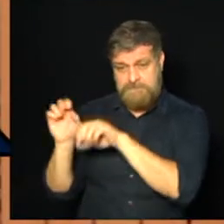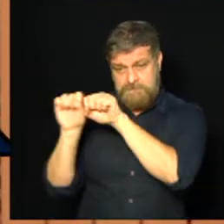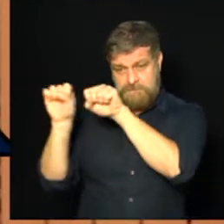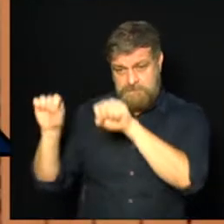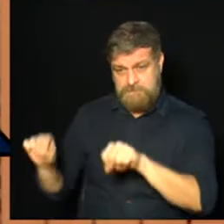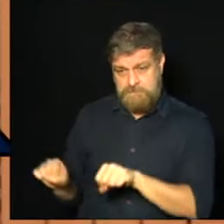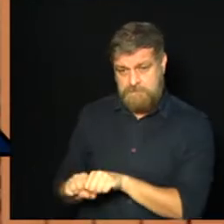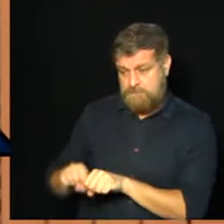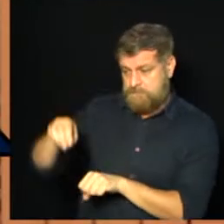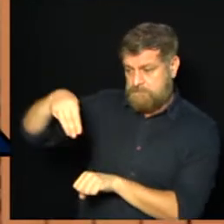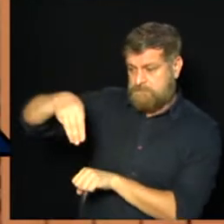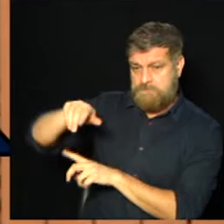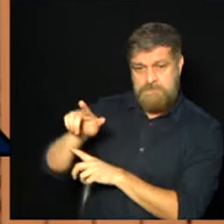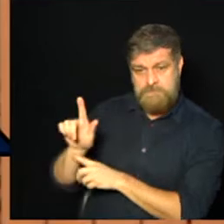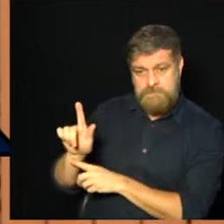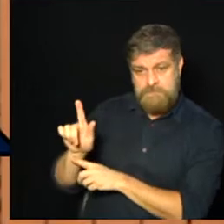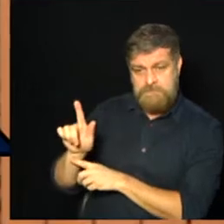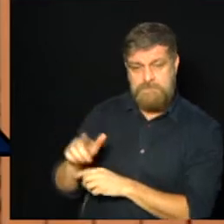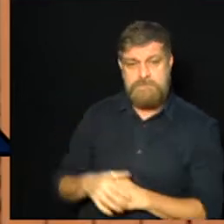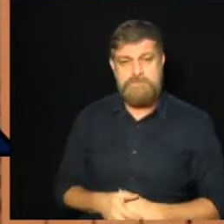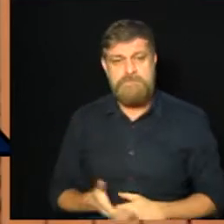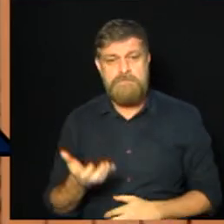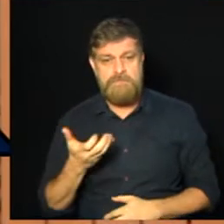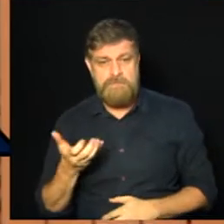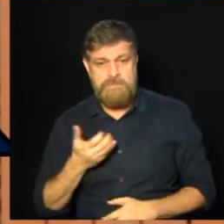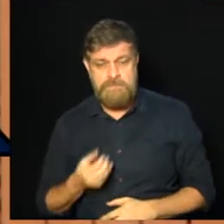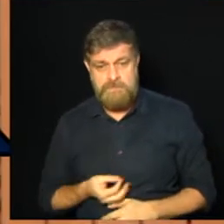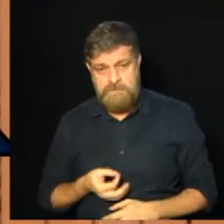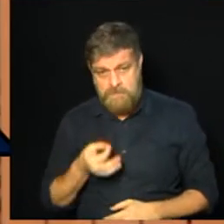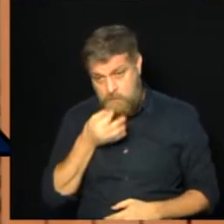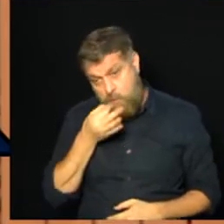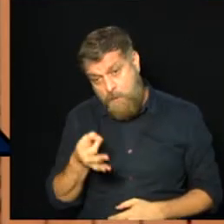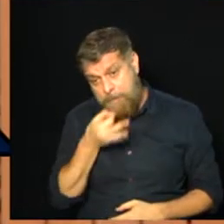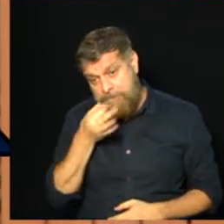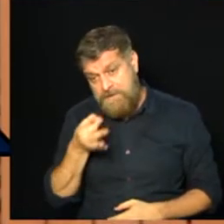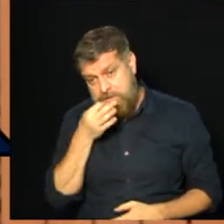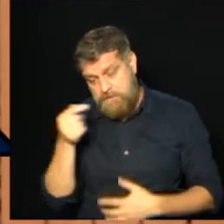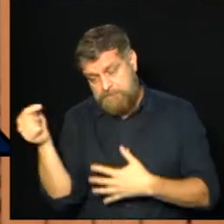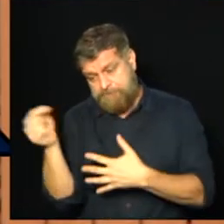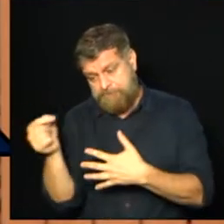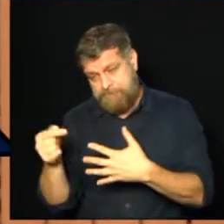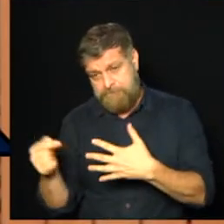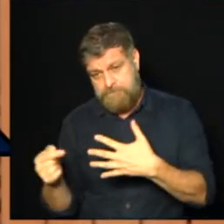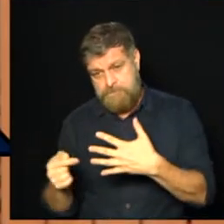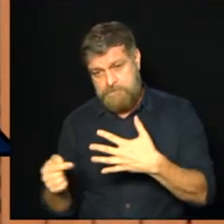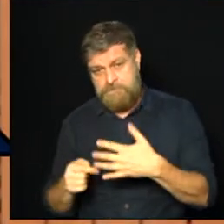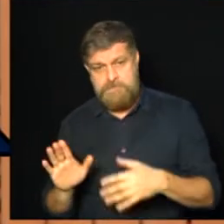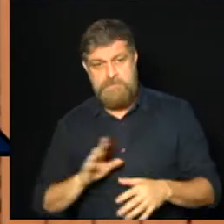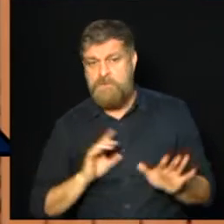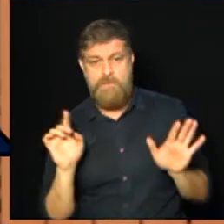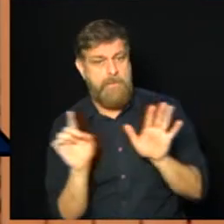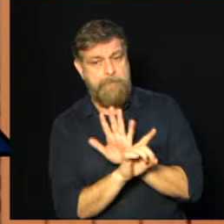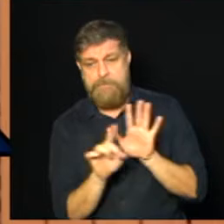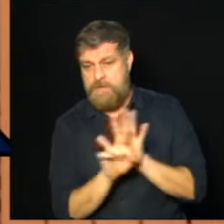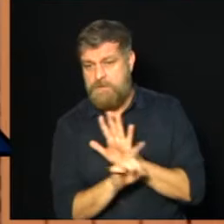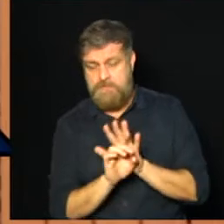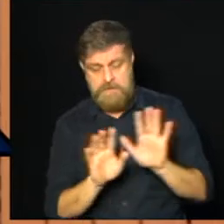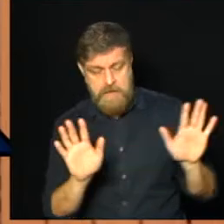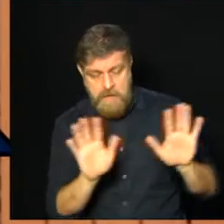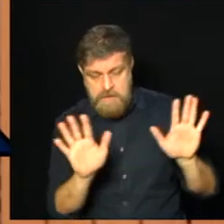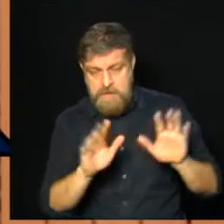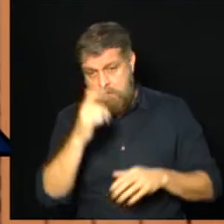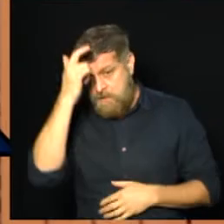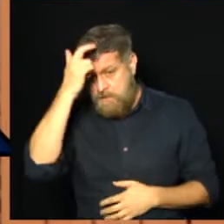Gatti. Bom, eu quero começar com algumas considerações, e que não são exatamente questionamentos, mas vou,